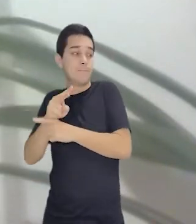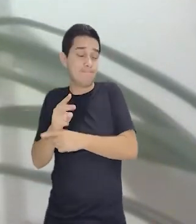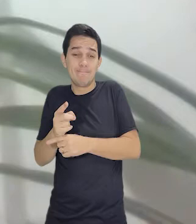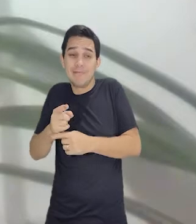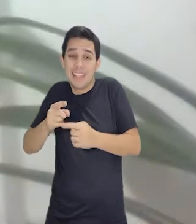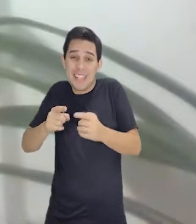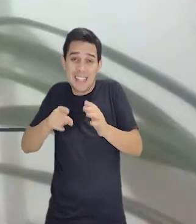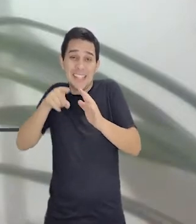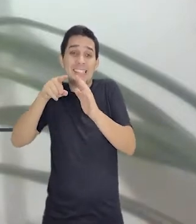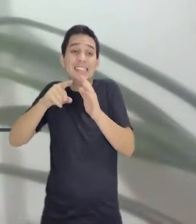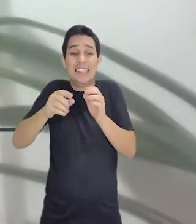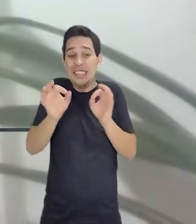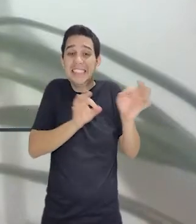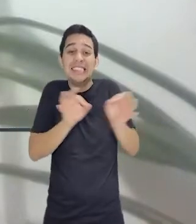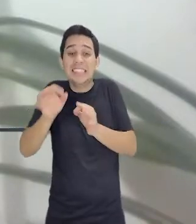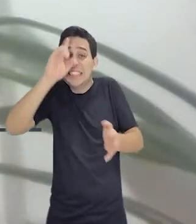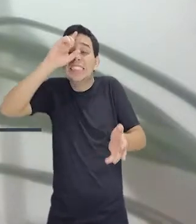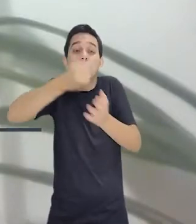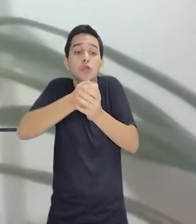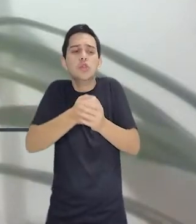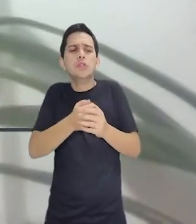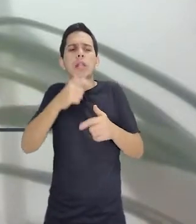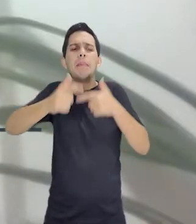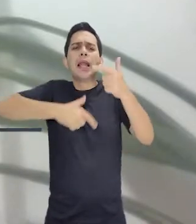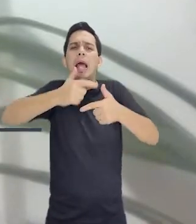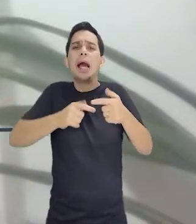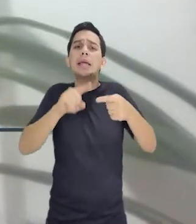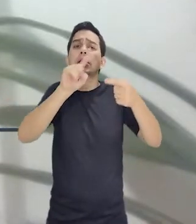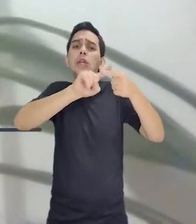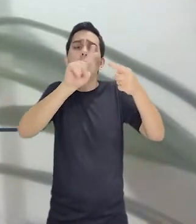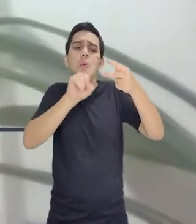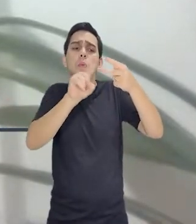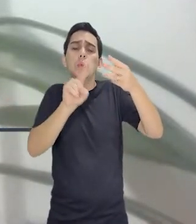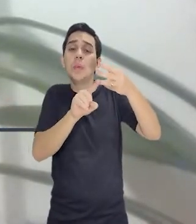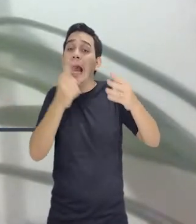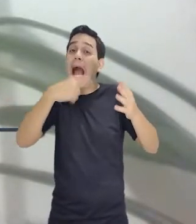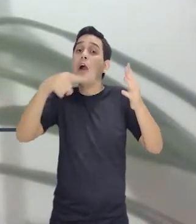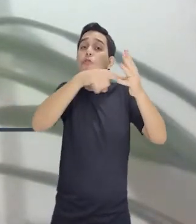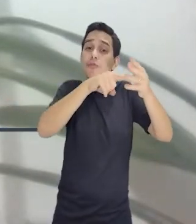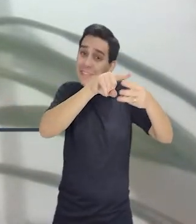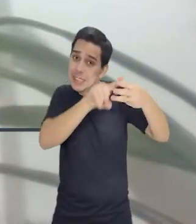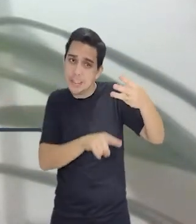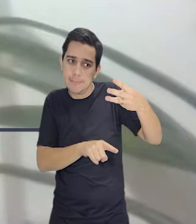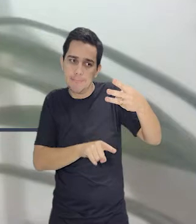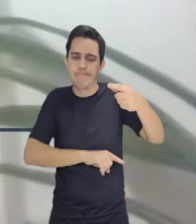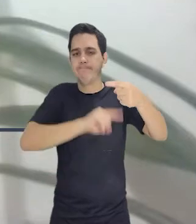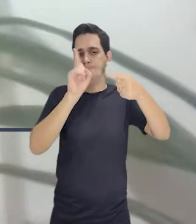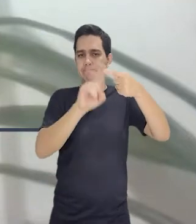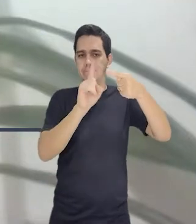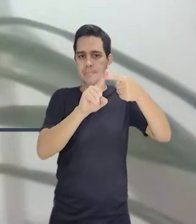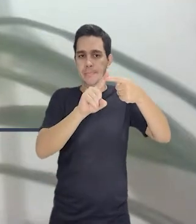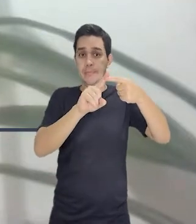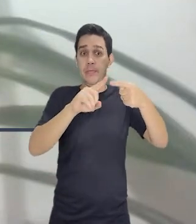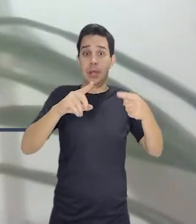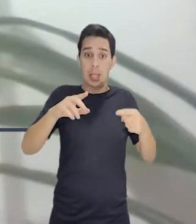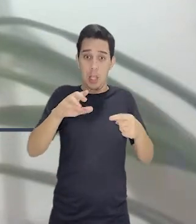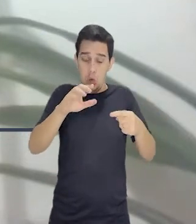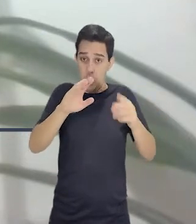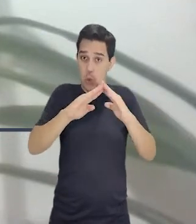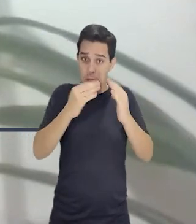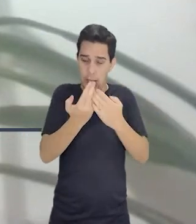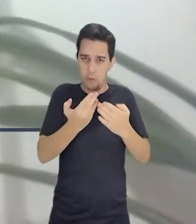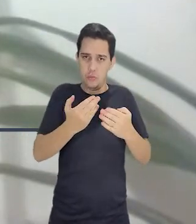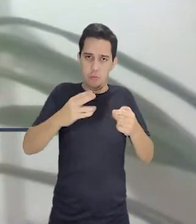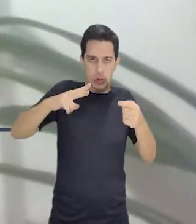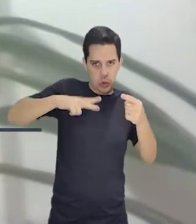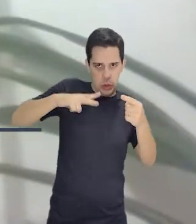rede privada, a rede pública estadual e a rede pública municipal. o Supremo Tribunal Federal reconheceu que o município